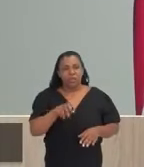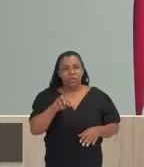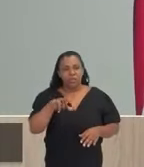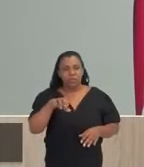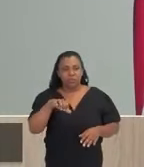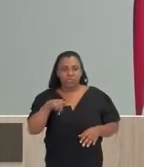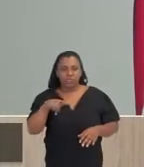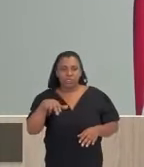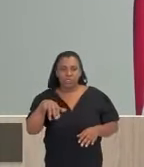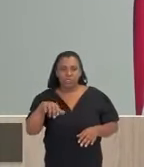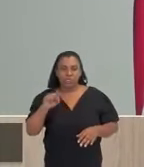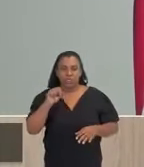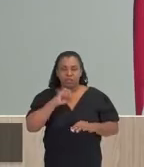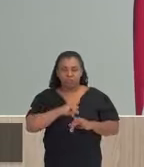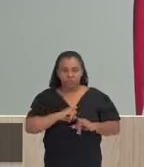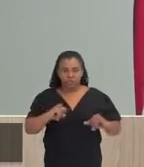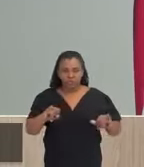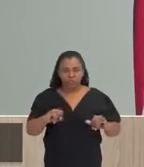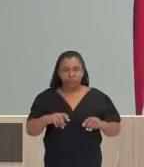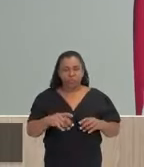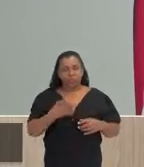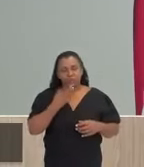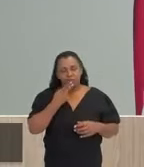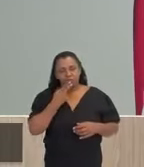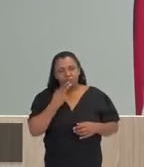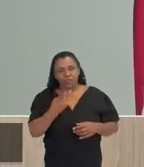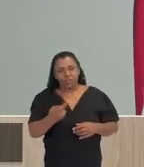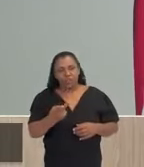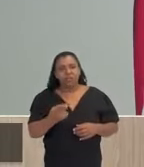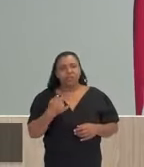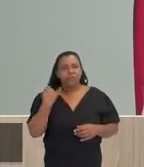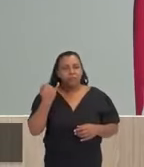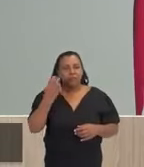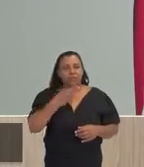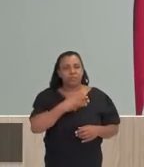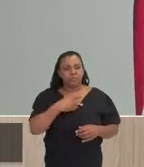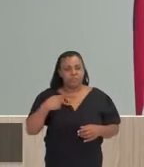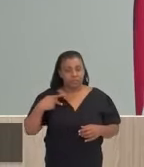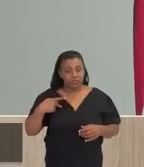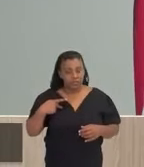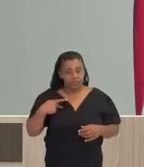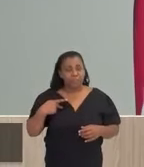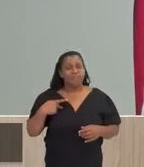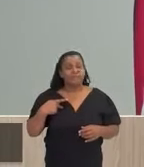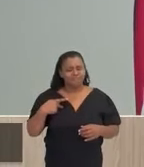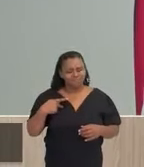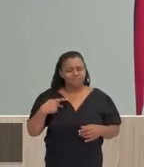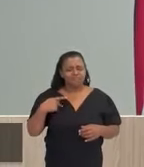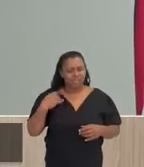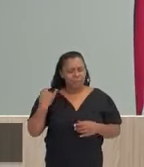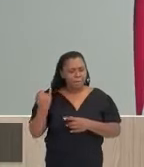queria dizer quanto é importante, caro para o Ministério do Trabalho essa discussão, embora seja uma relação